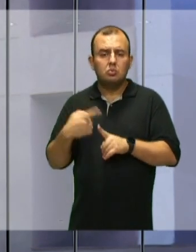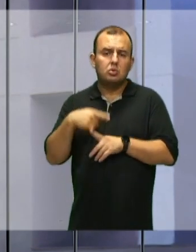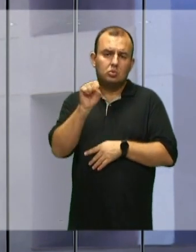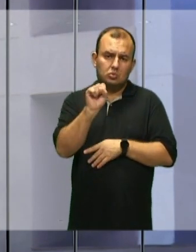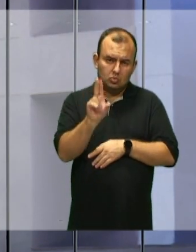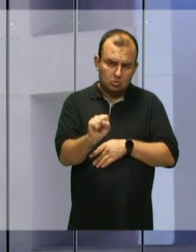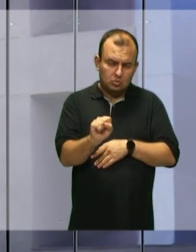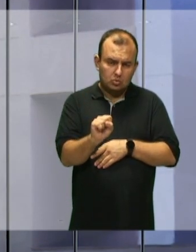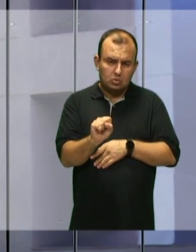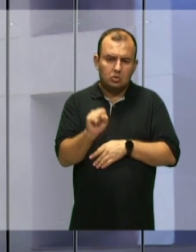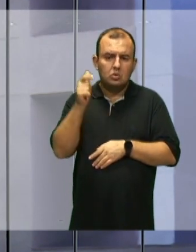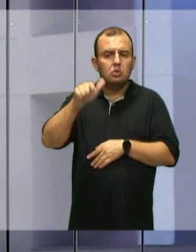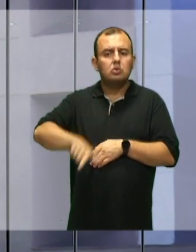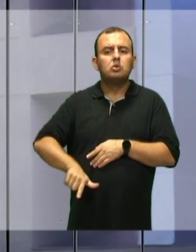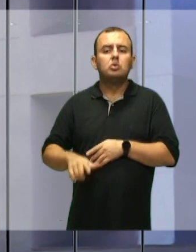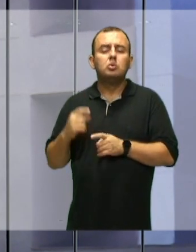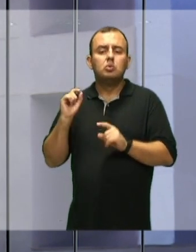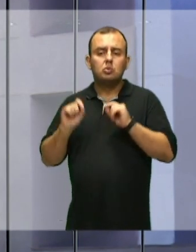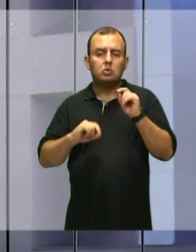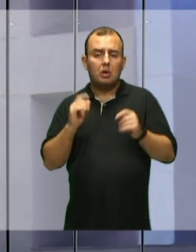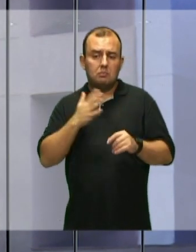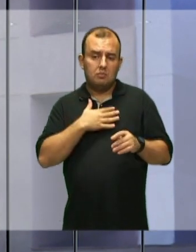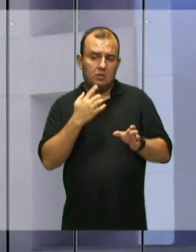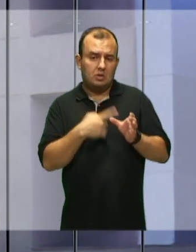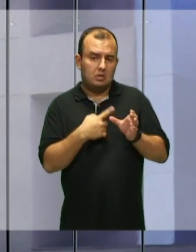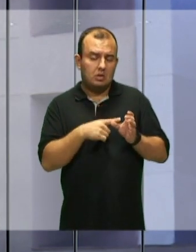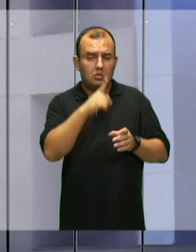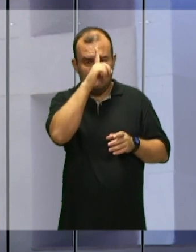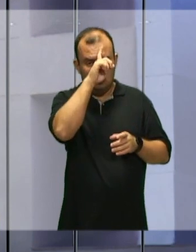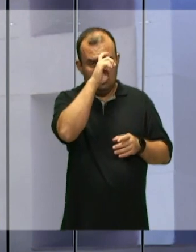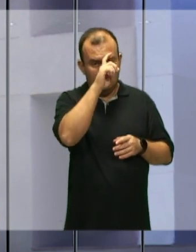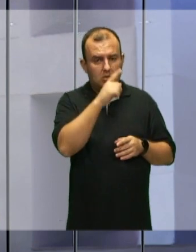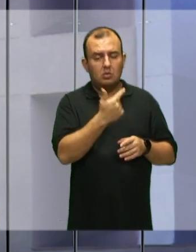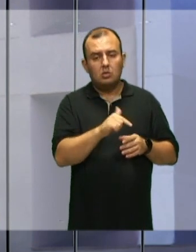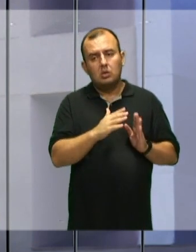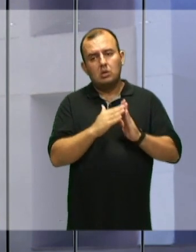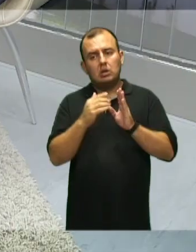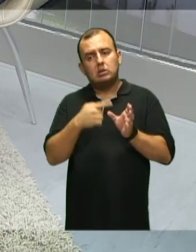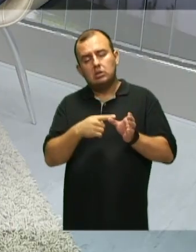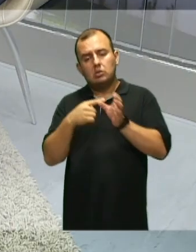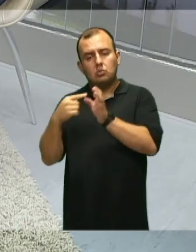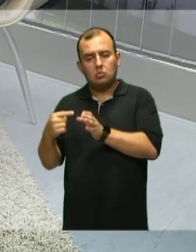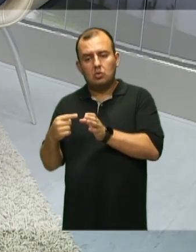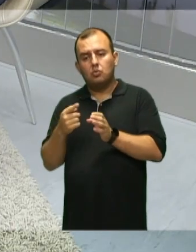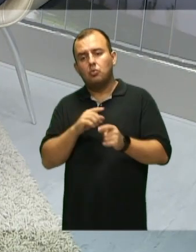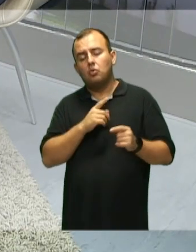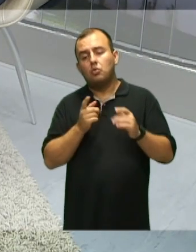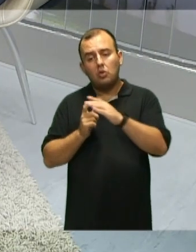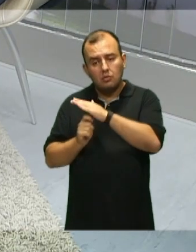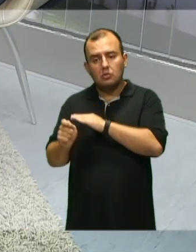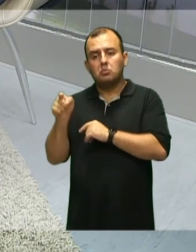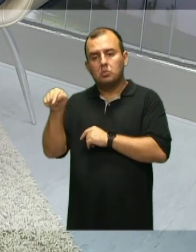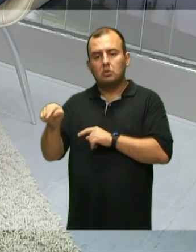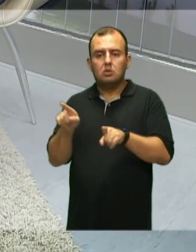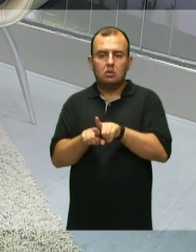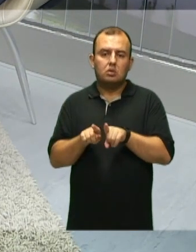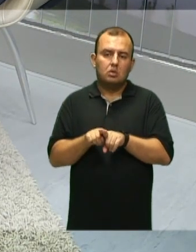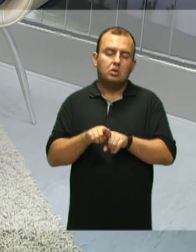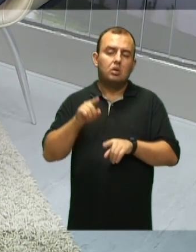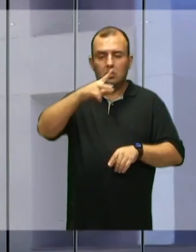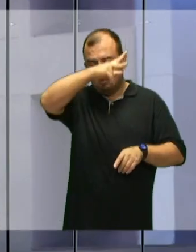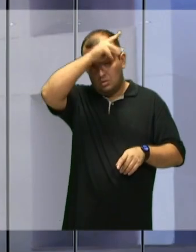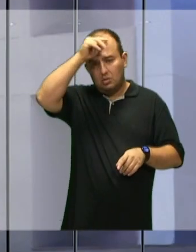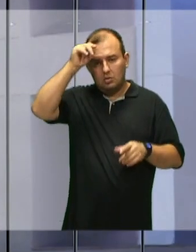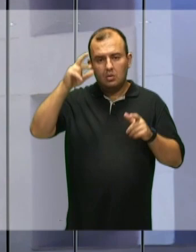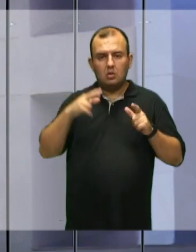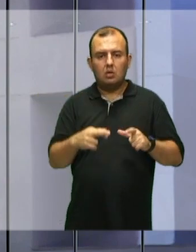mas a gente passa novamente pel uma questão Poxa minha cidade não tem hospital a cidade aqui do lado tem hospital então eu vou fazer também o investimento lá sabe o que as prefeituras da